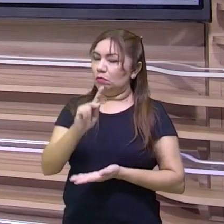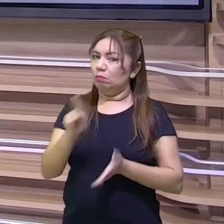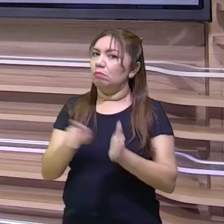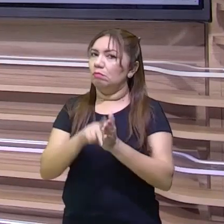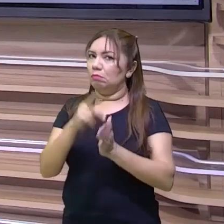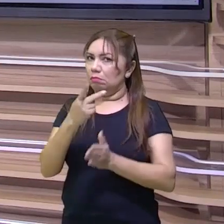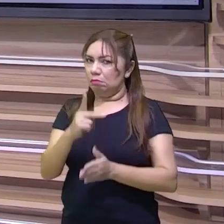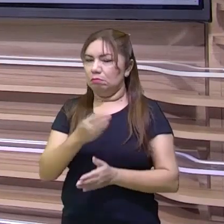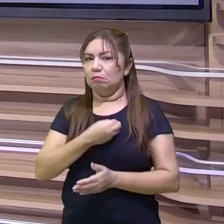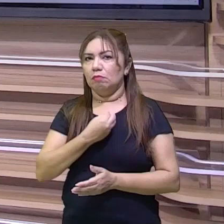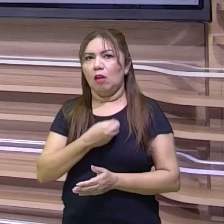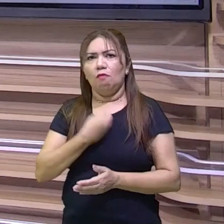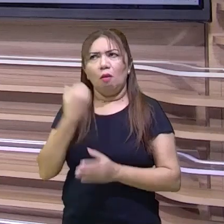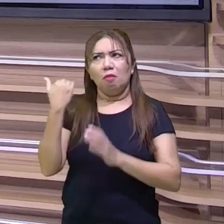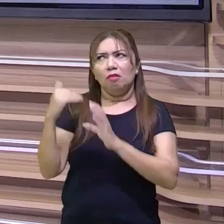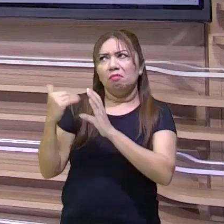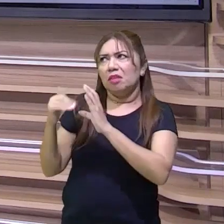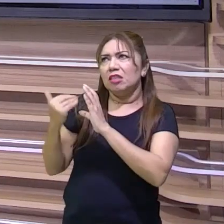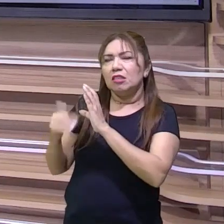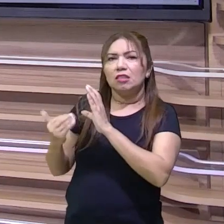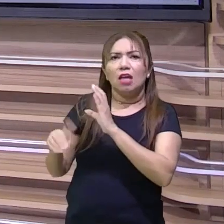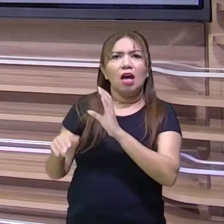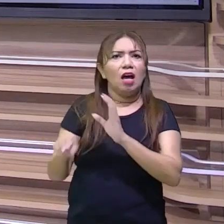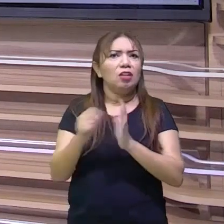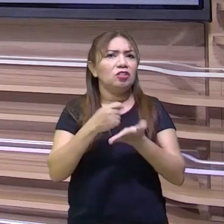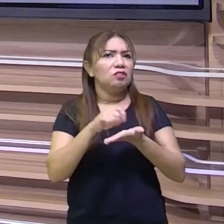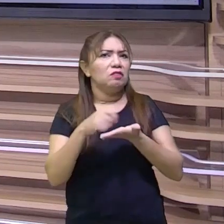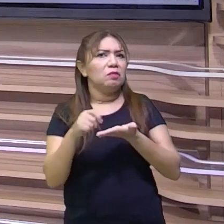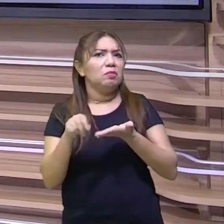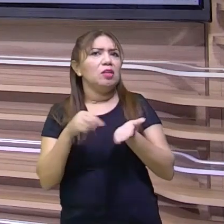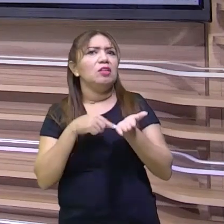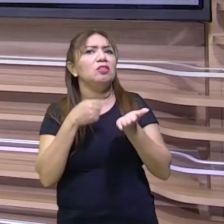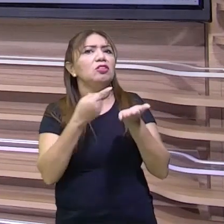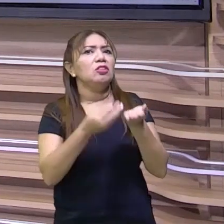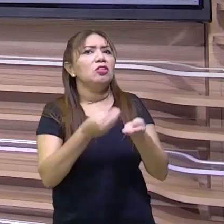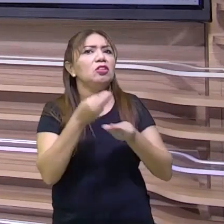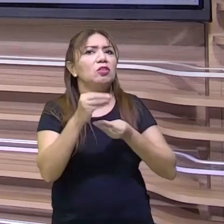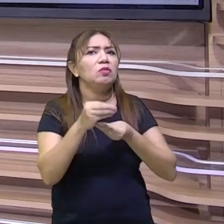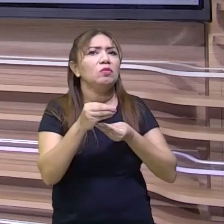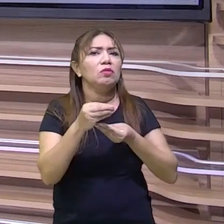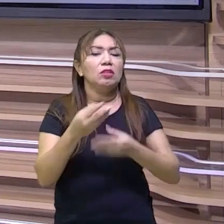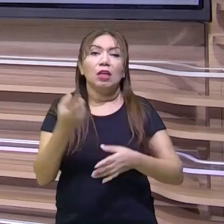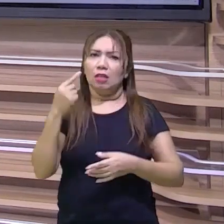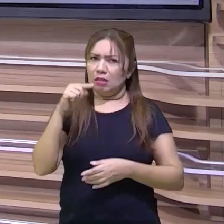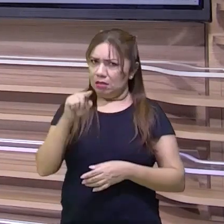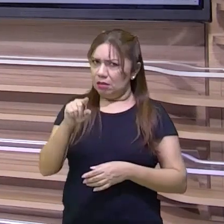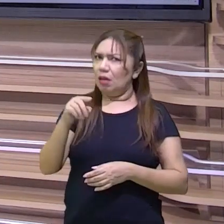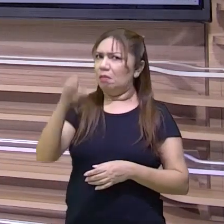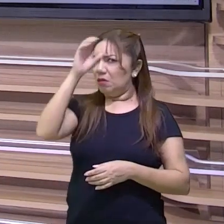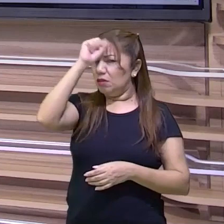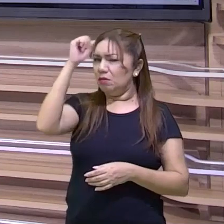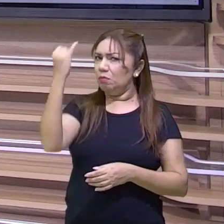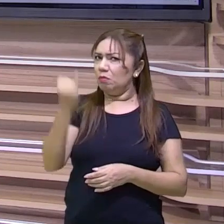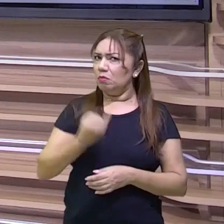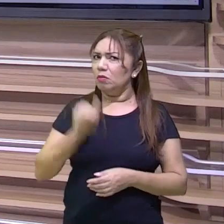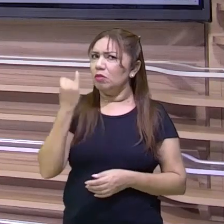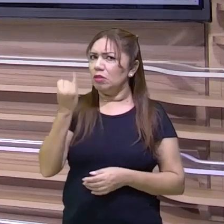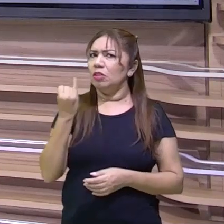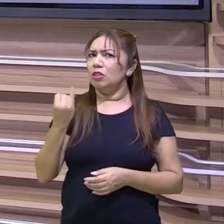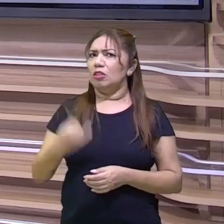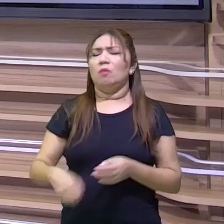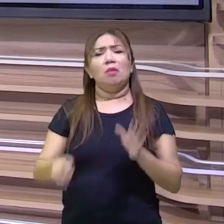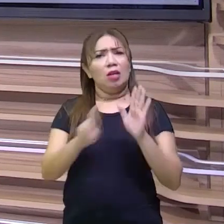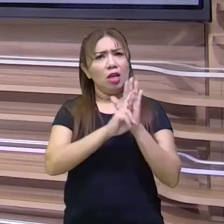De que forma? Mandando uma mensagem no WhatsApp, mandando um bilhetinho. Entenderam a importância de estar aprendendo tudo isso? Ah, professora, mas é